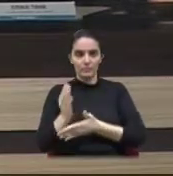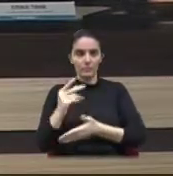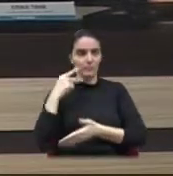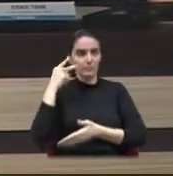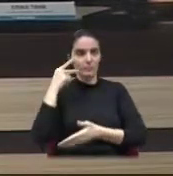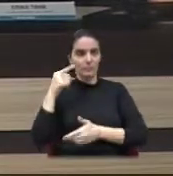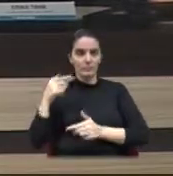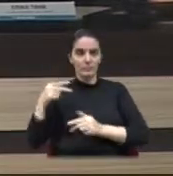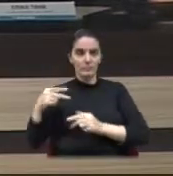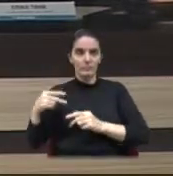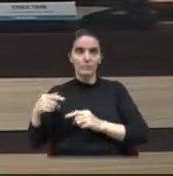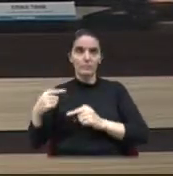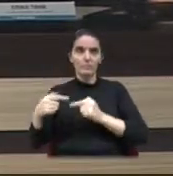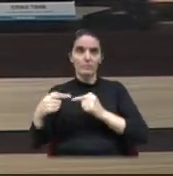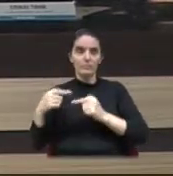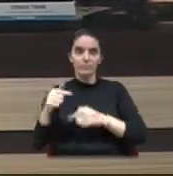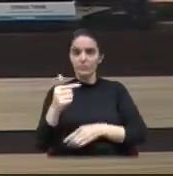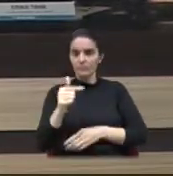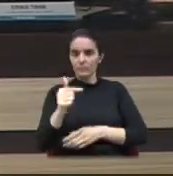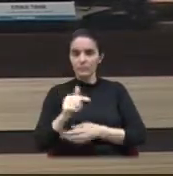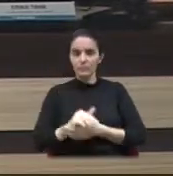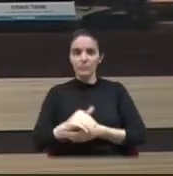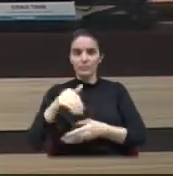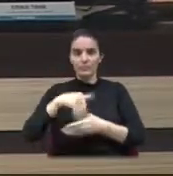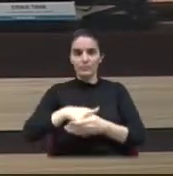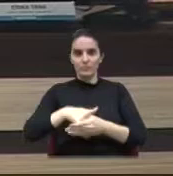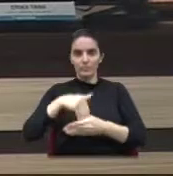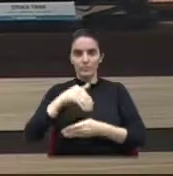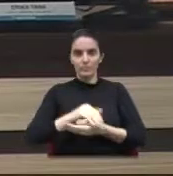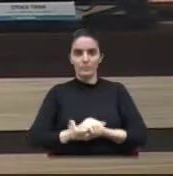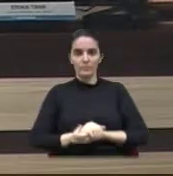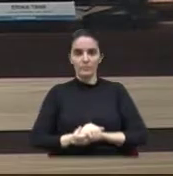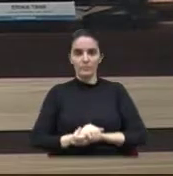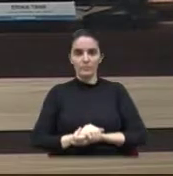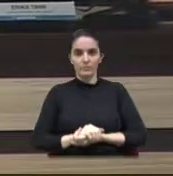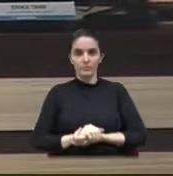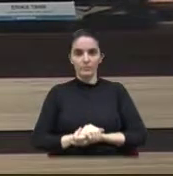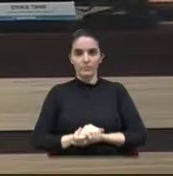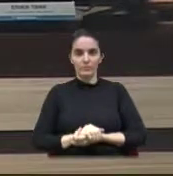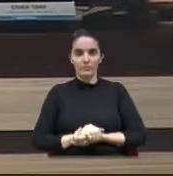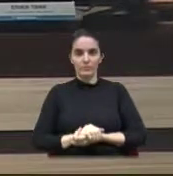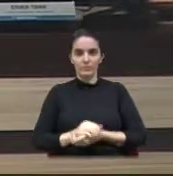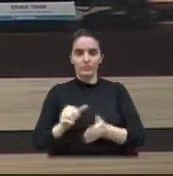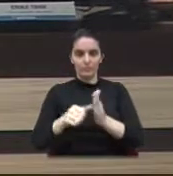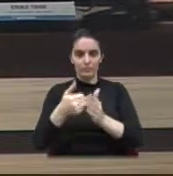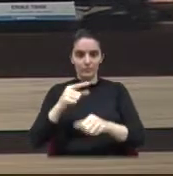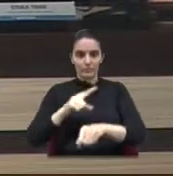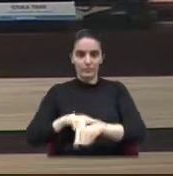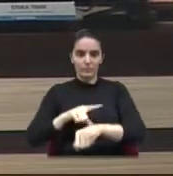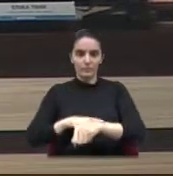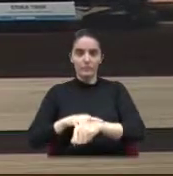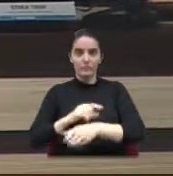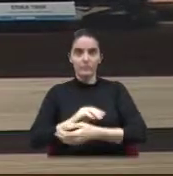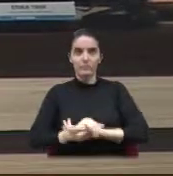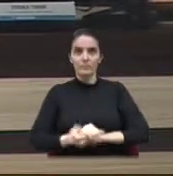discutir? Não havendo, vai à votação. A votação em primeiro turno. Em primeiro